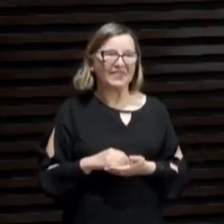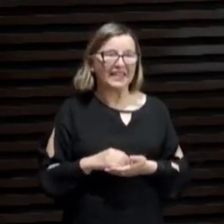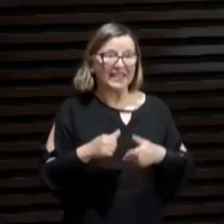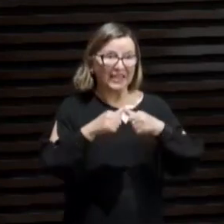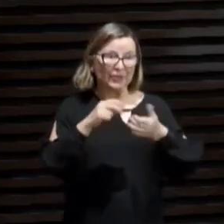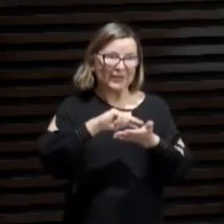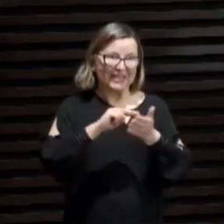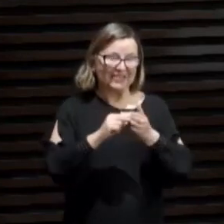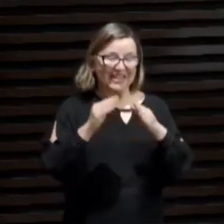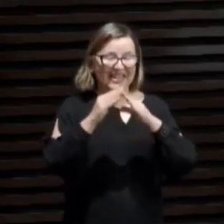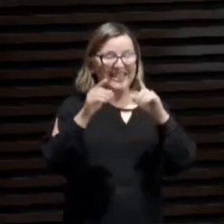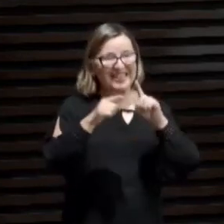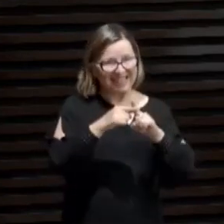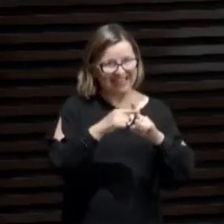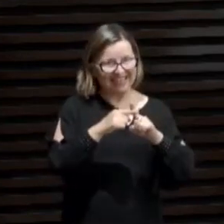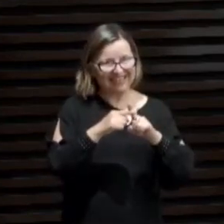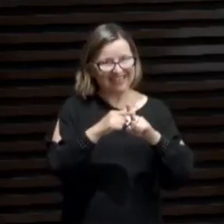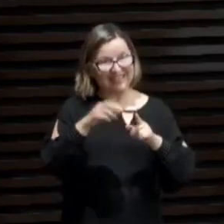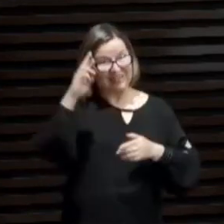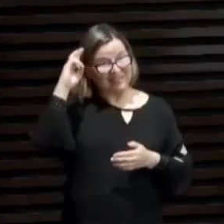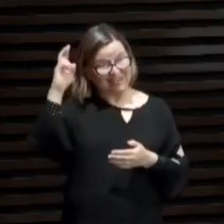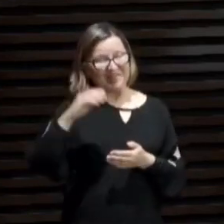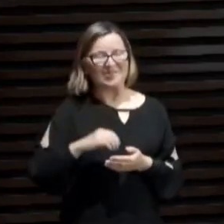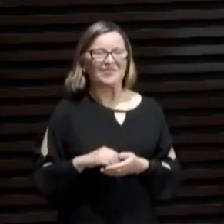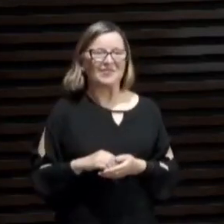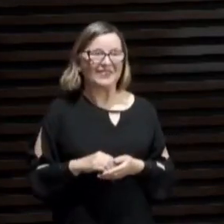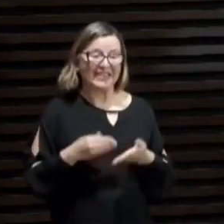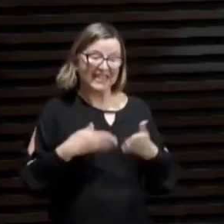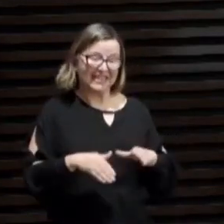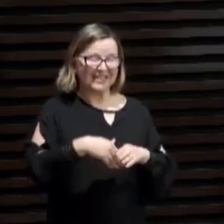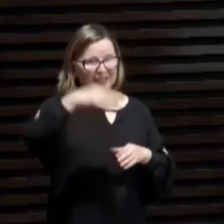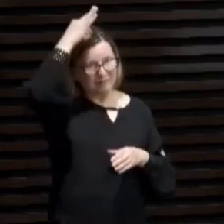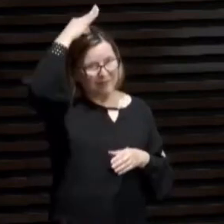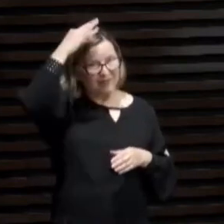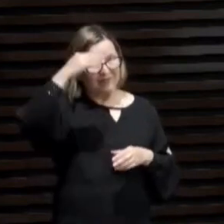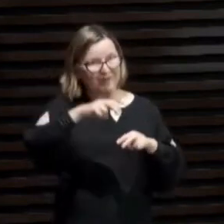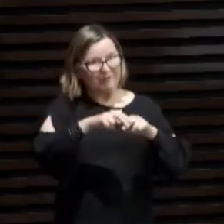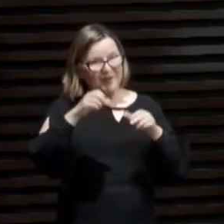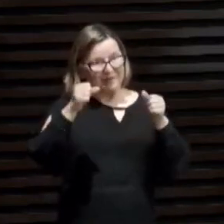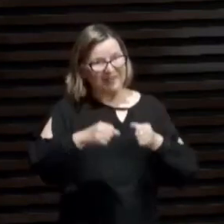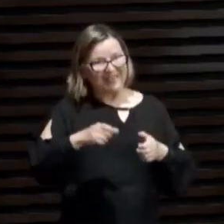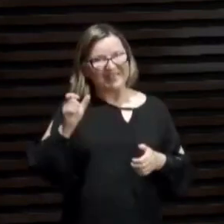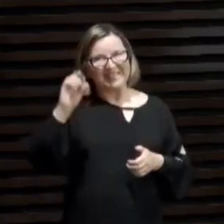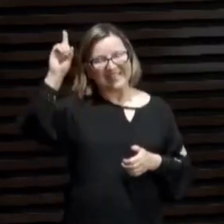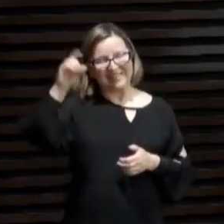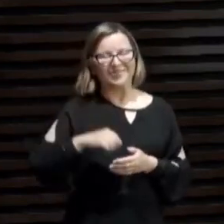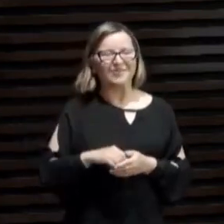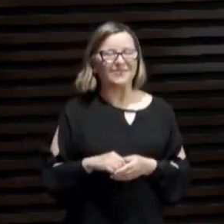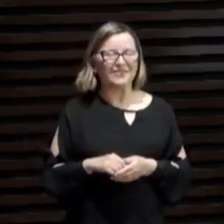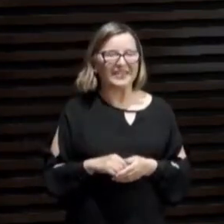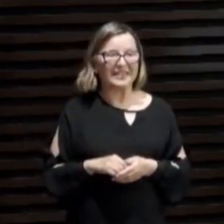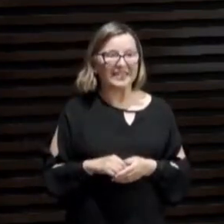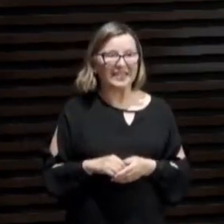de novo, pelo poder da palavra de Deus. Portanto, essa promessa do dia do Pentecostes, o